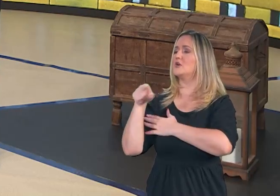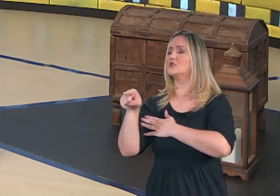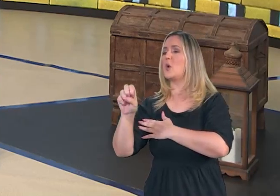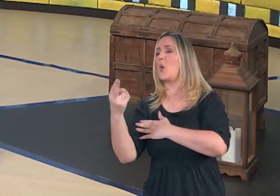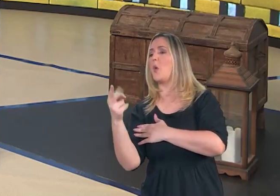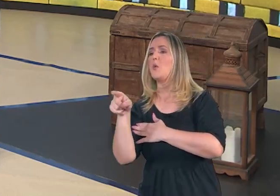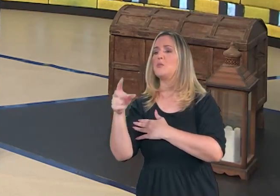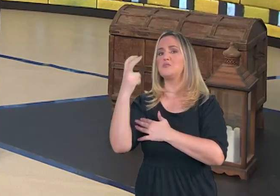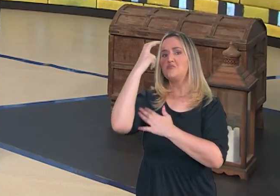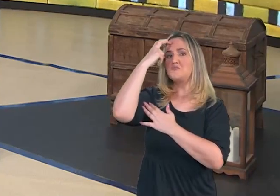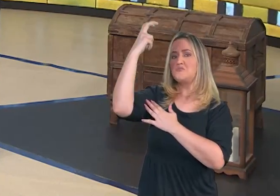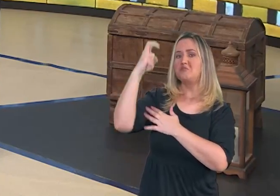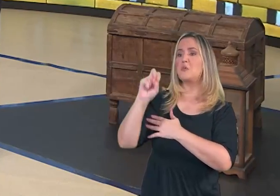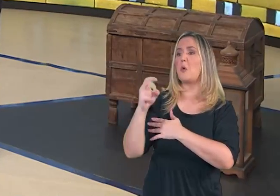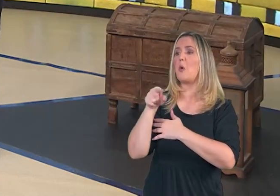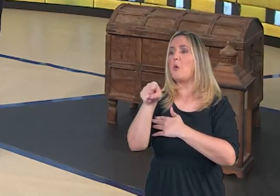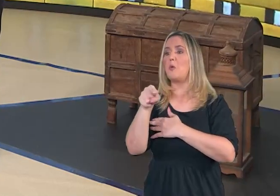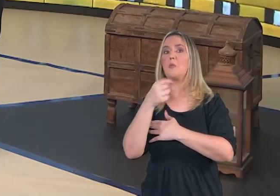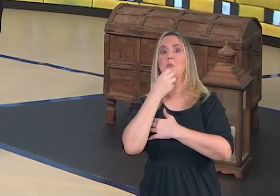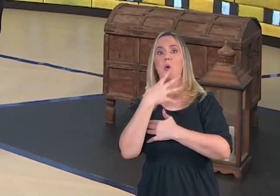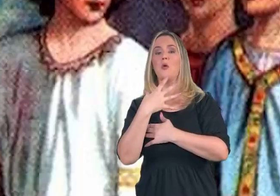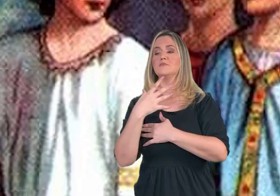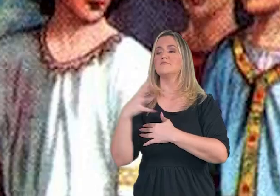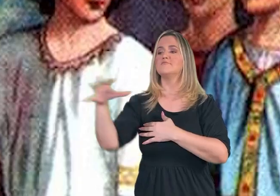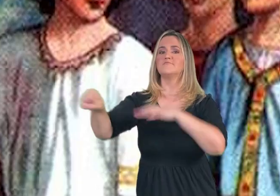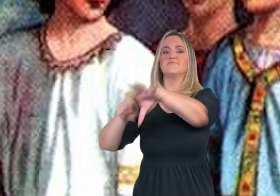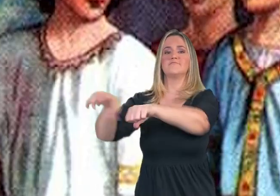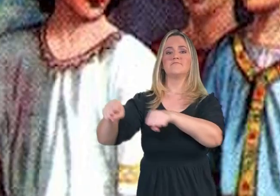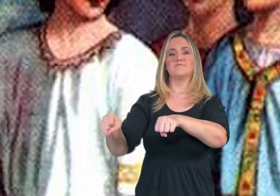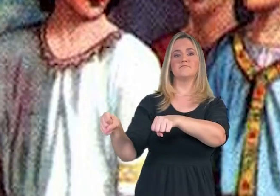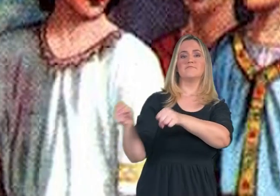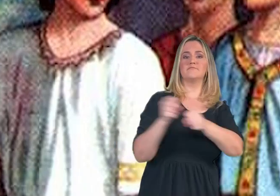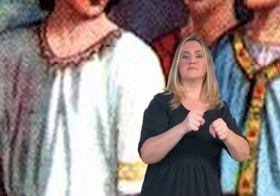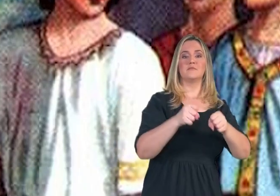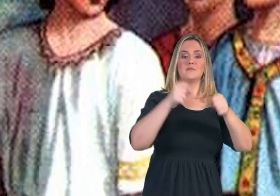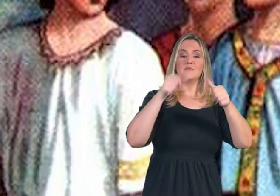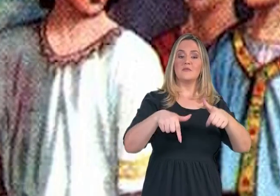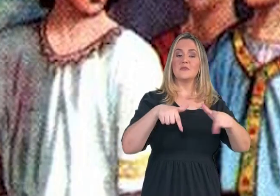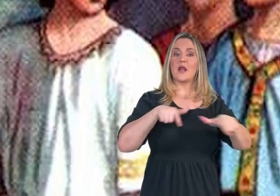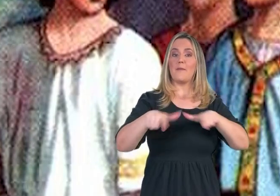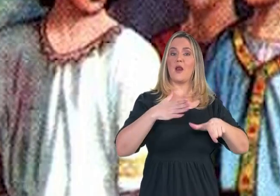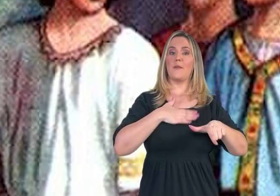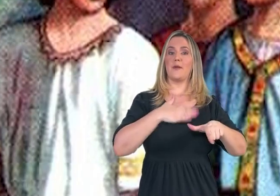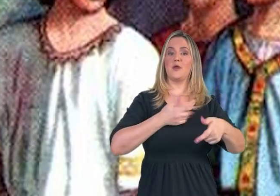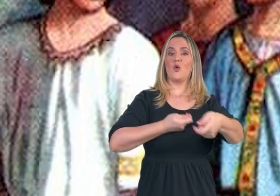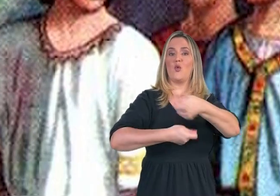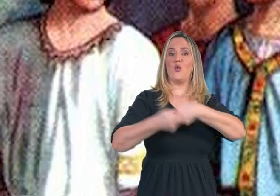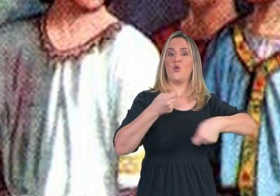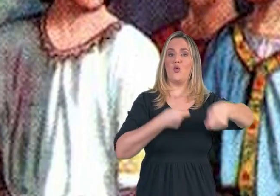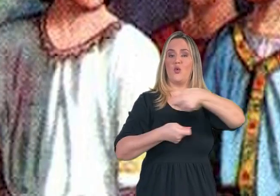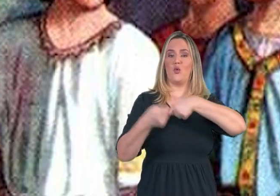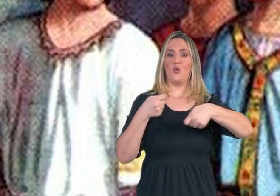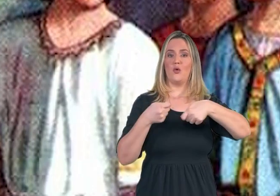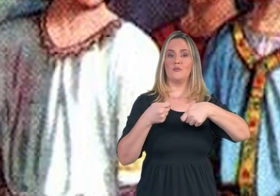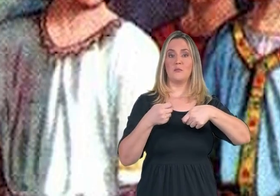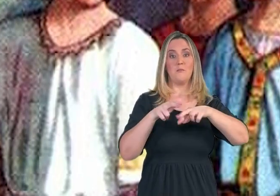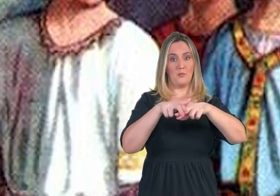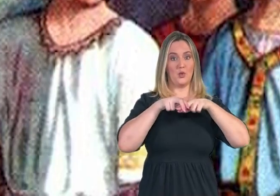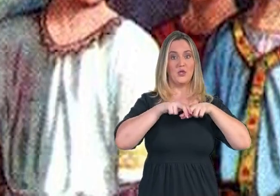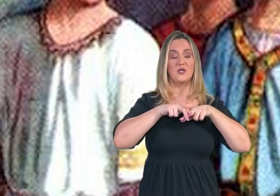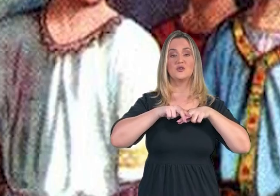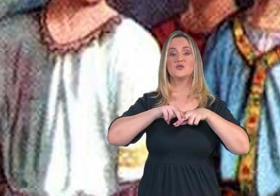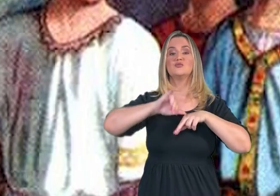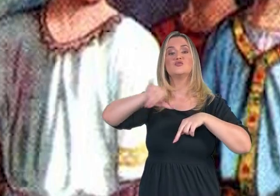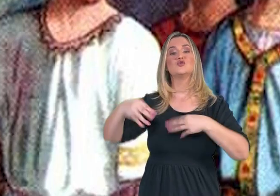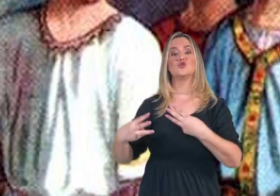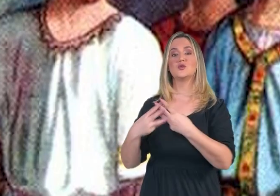fossem treinados para servir na sua administração. Daniel e seus companheiros foram então considerados uma mão de obra adequada e